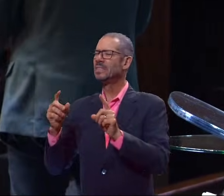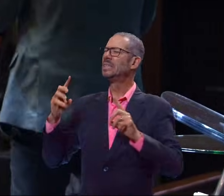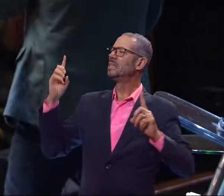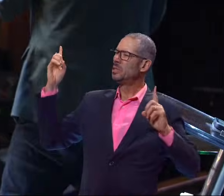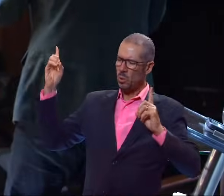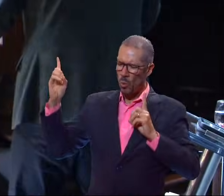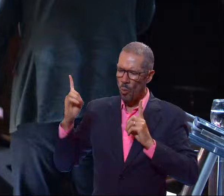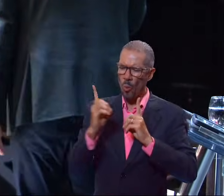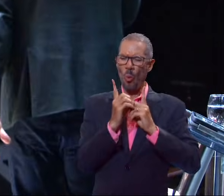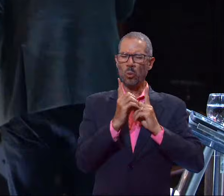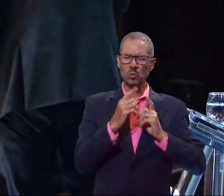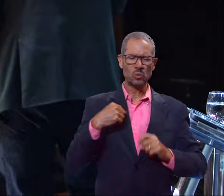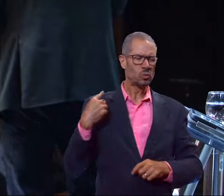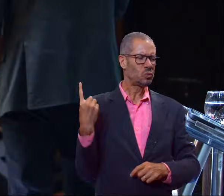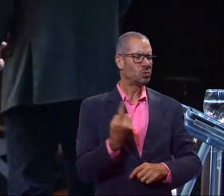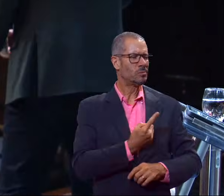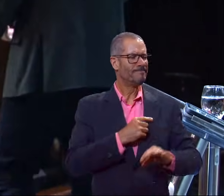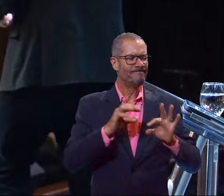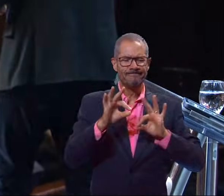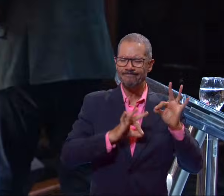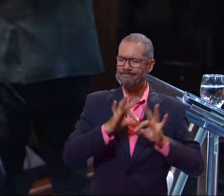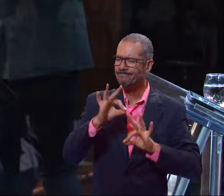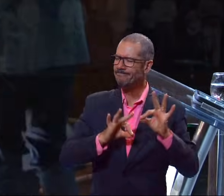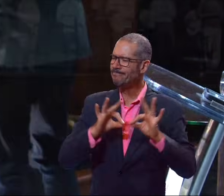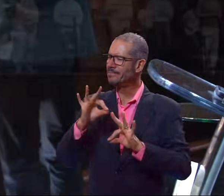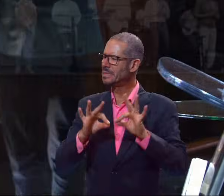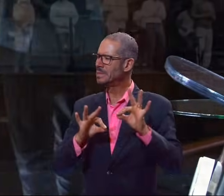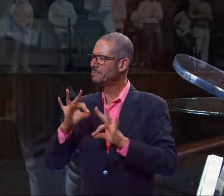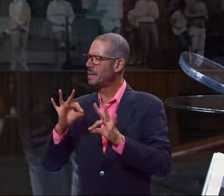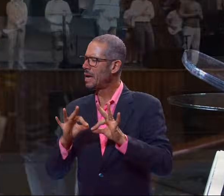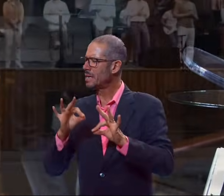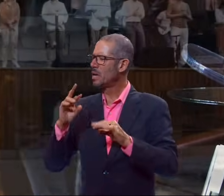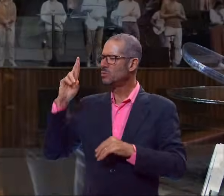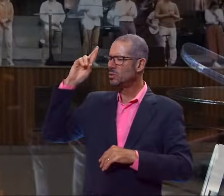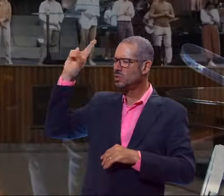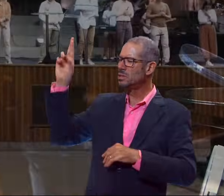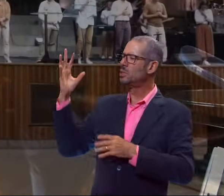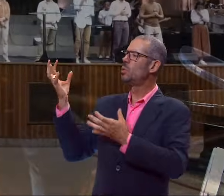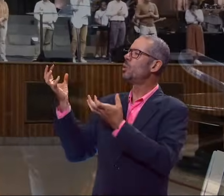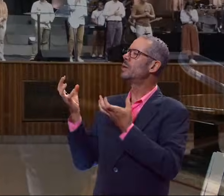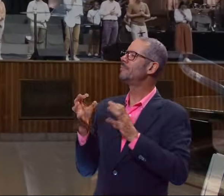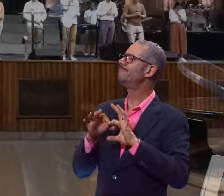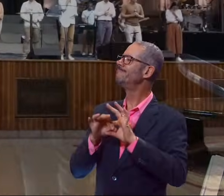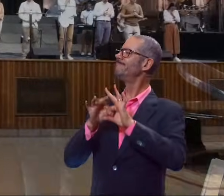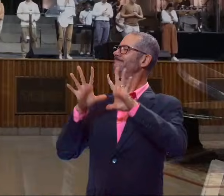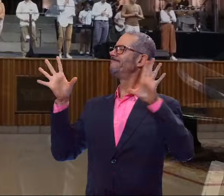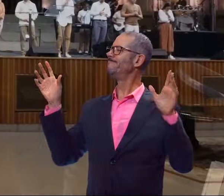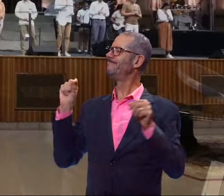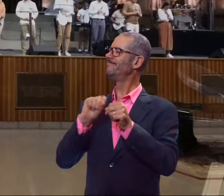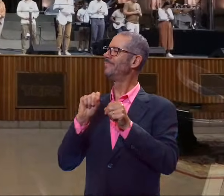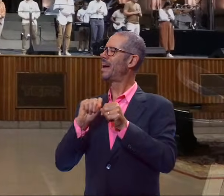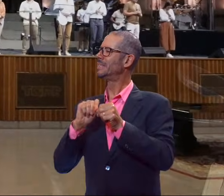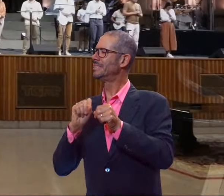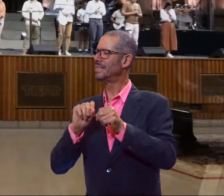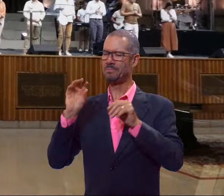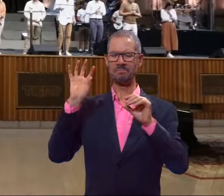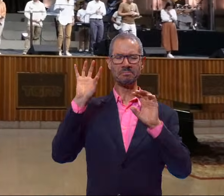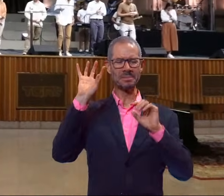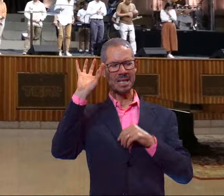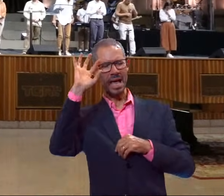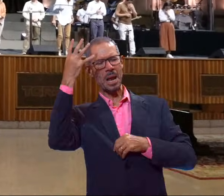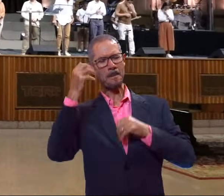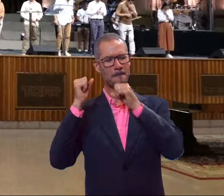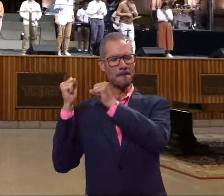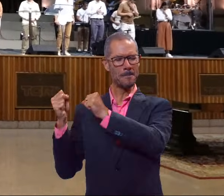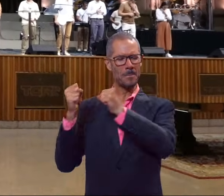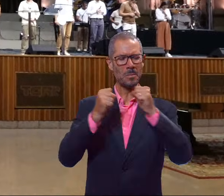Pai, despreparados. Tudo que o Senhor quer fazer entre nós, que o Senhor possa realizar. Que o